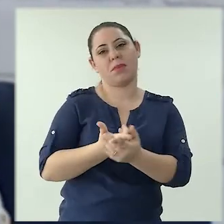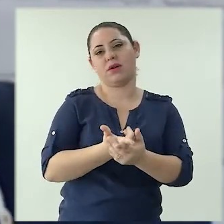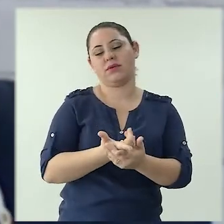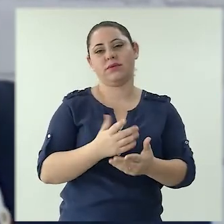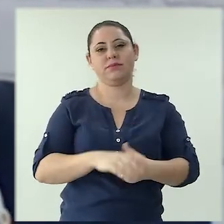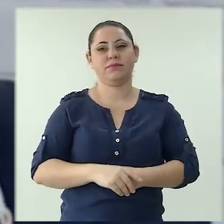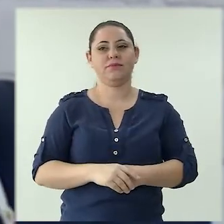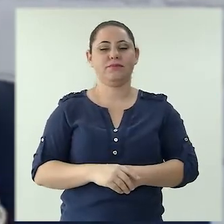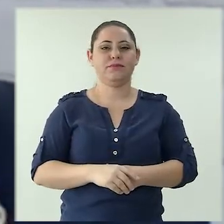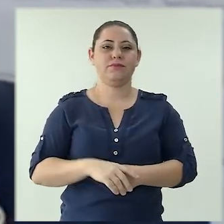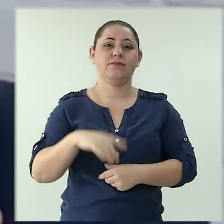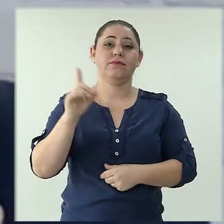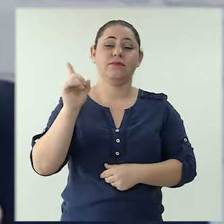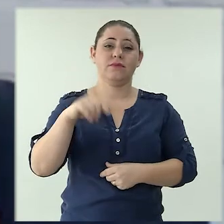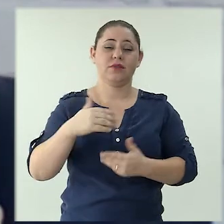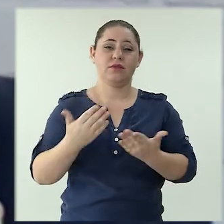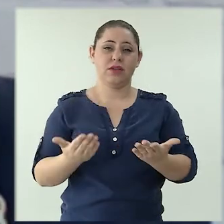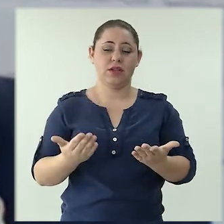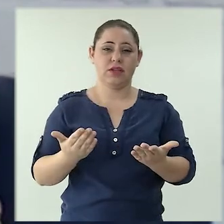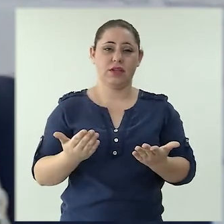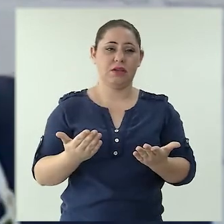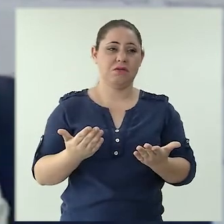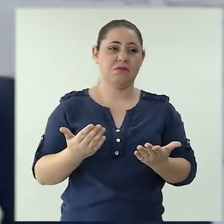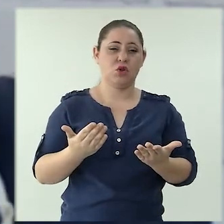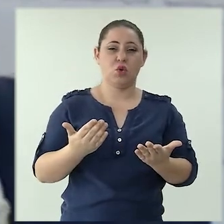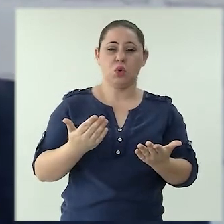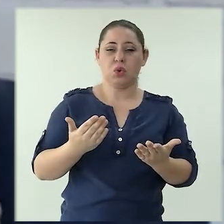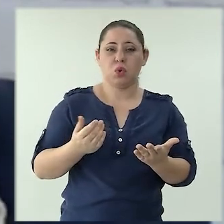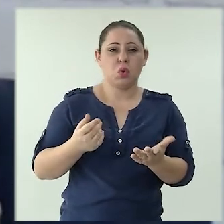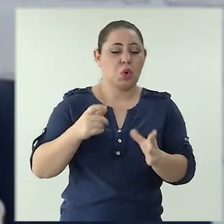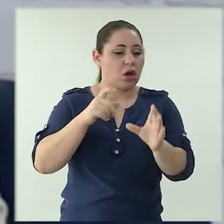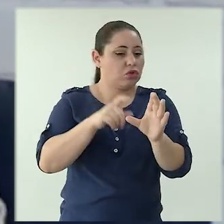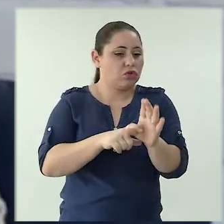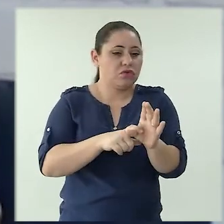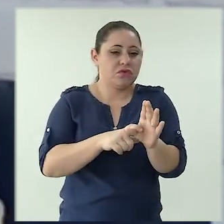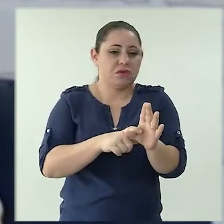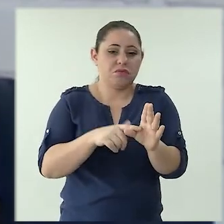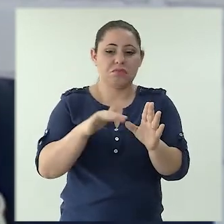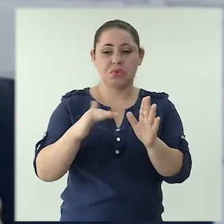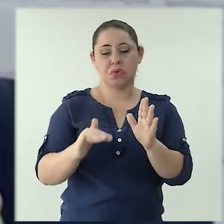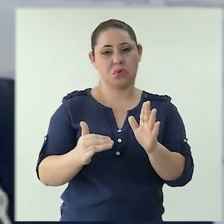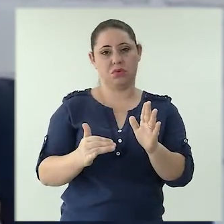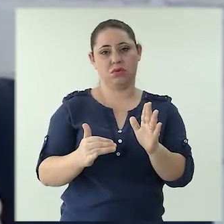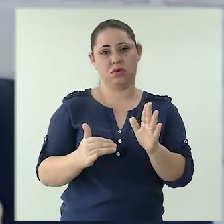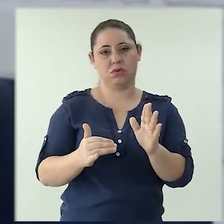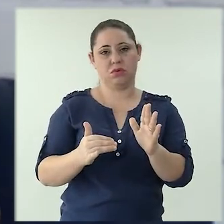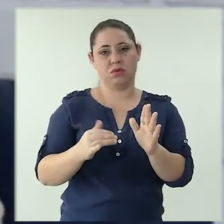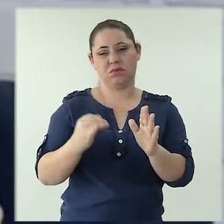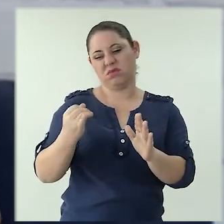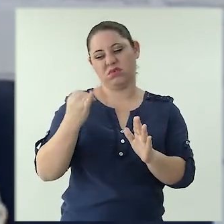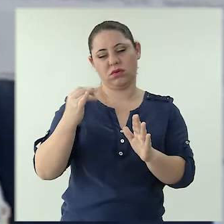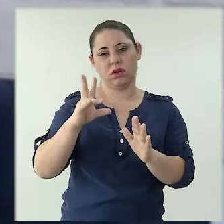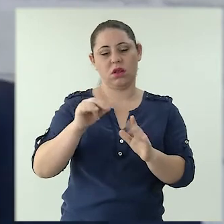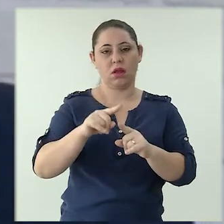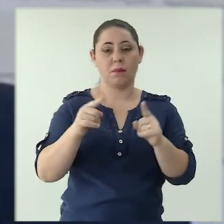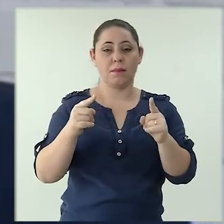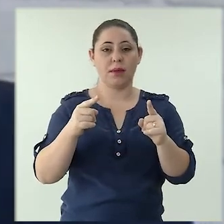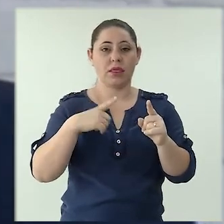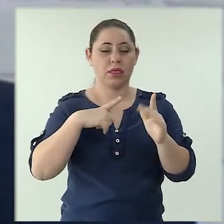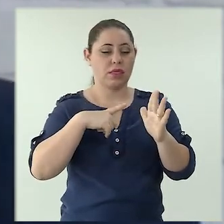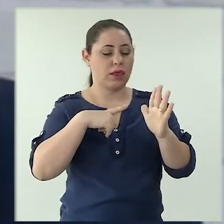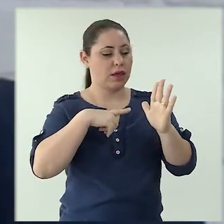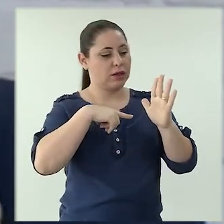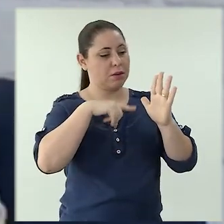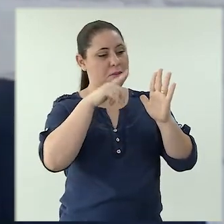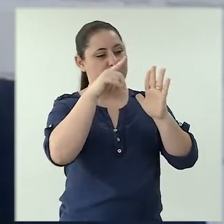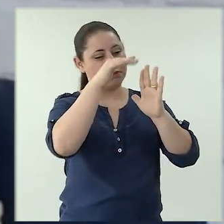né? Então, o custo seria irrelevante a princípio. Mas, mesmo assim, existem tabelas. Então, quanto